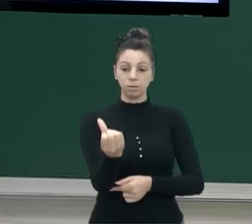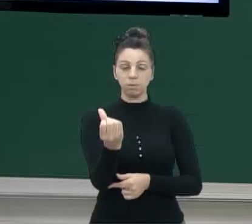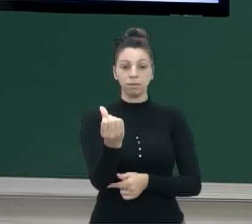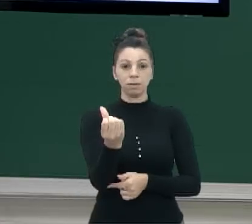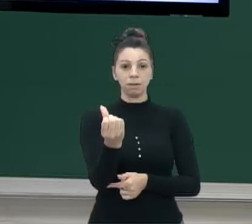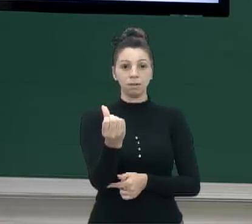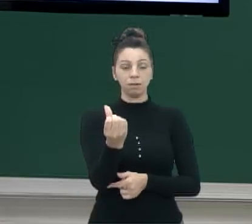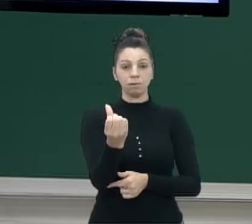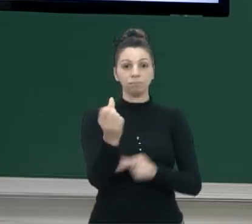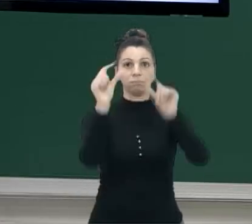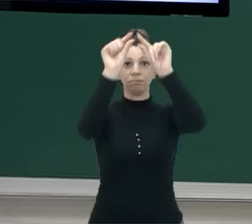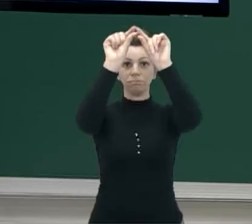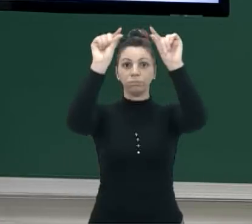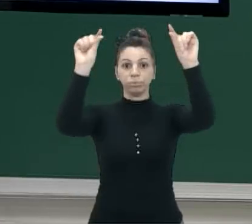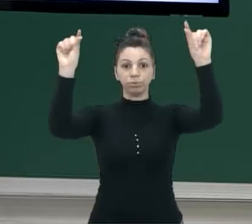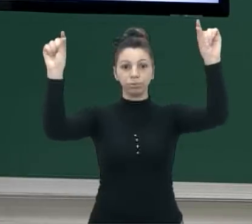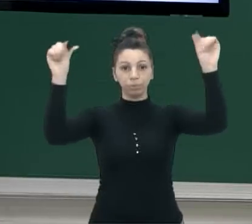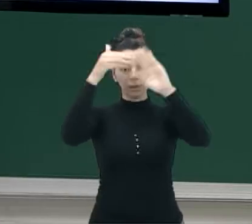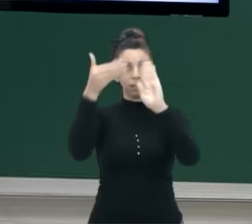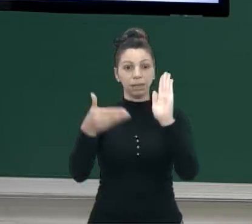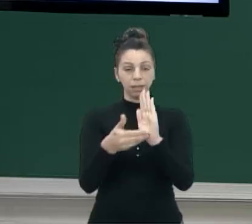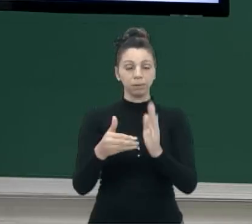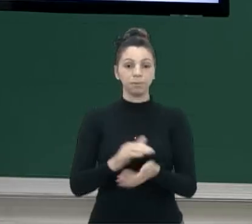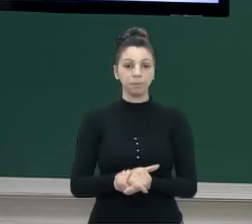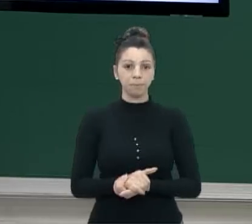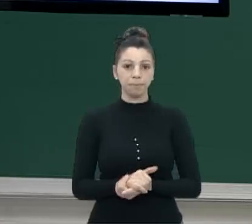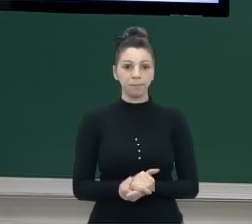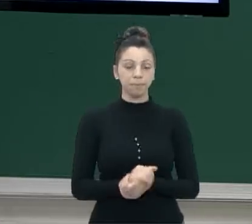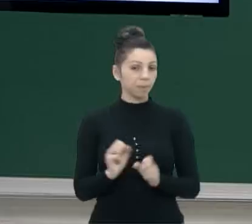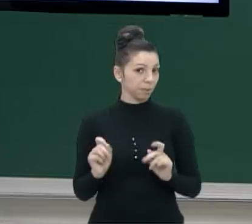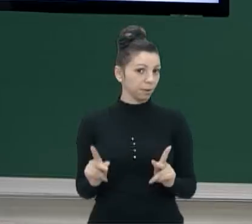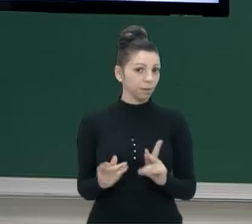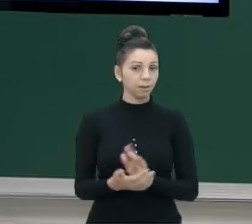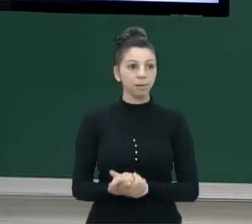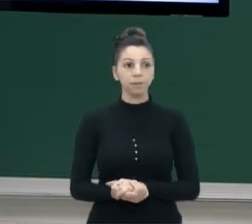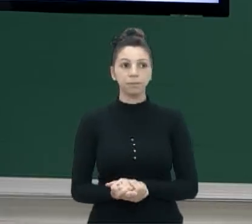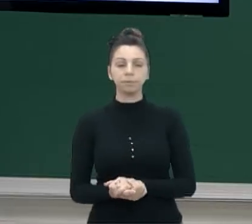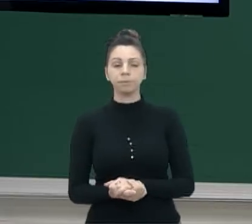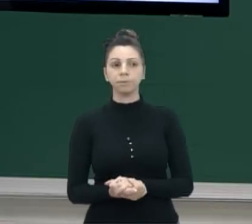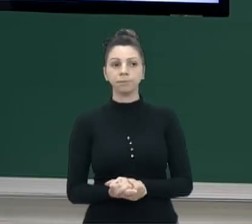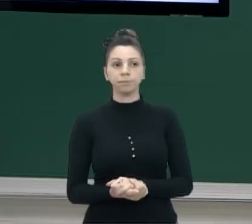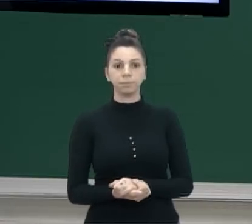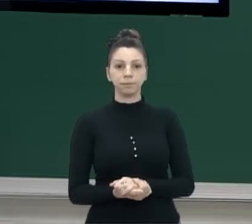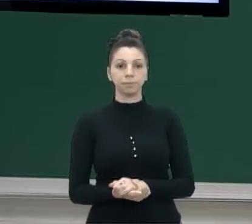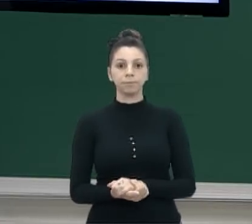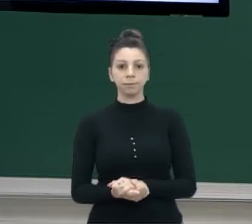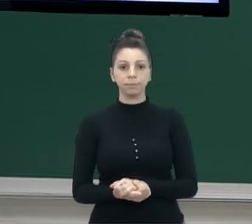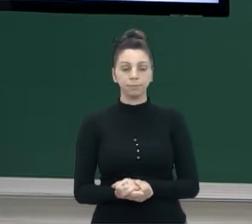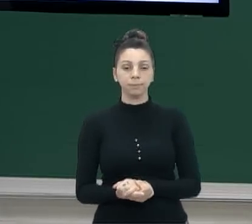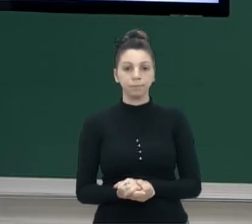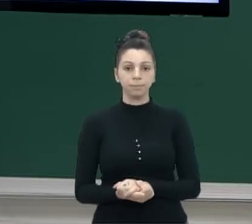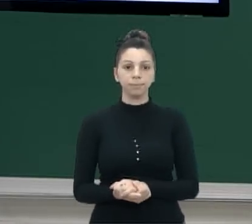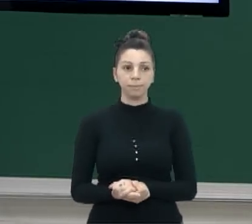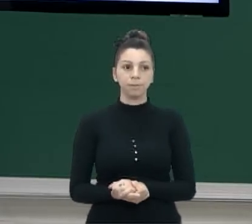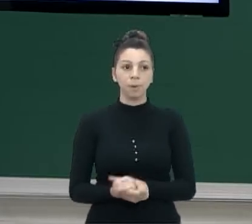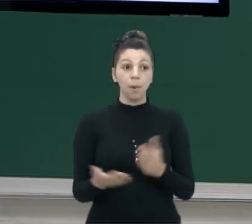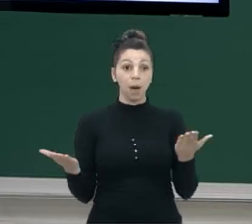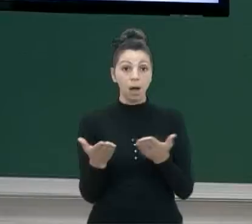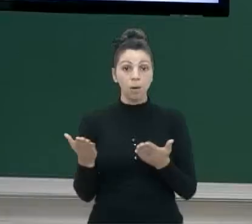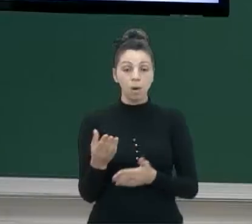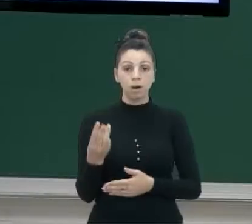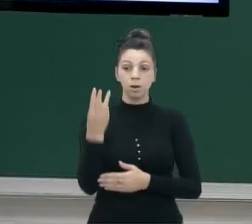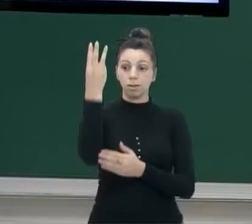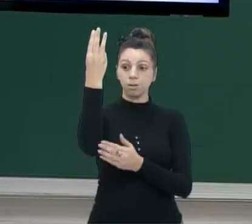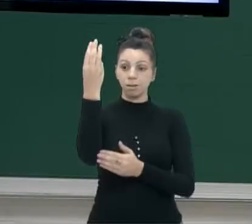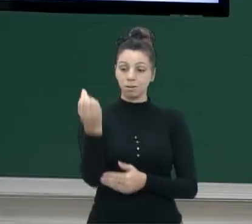meu inteiro, eu tô considerando 2/6 do meu inteiro, ok? E se eu seguir, porque eu tenho que ir lá no 3/9,